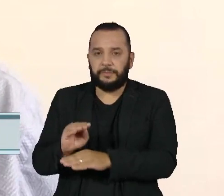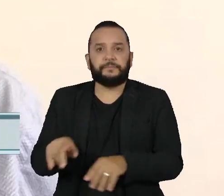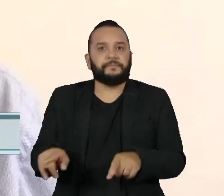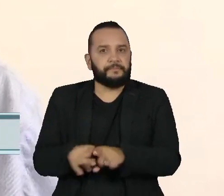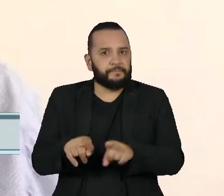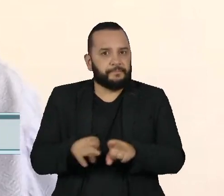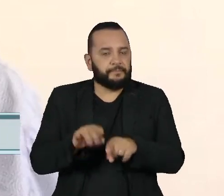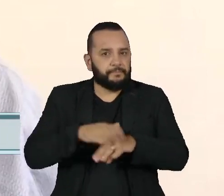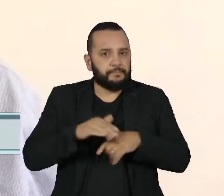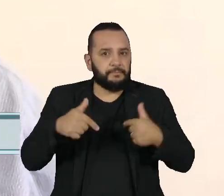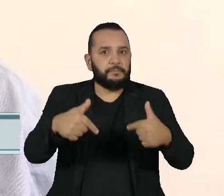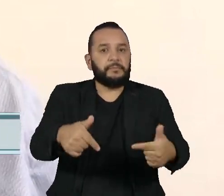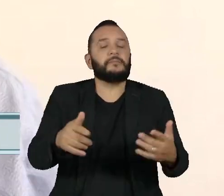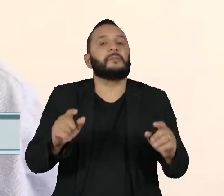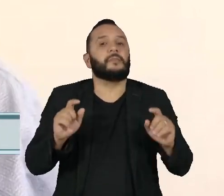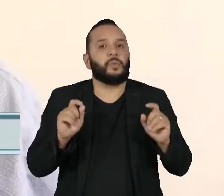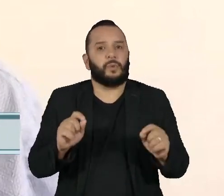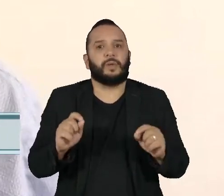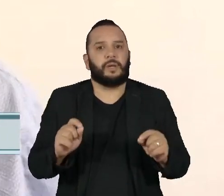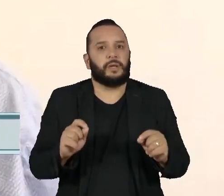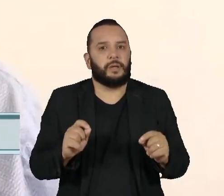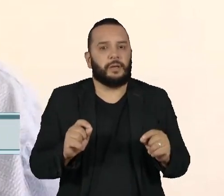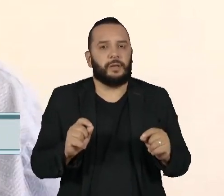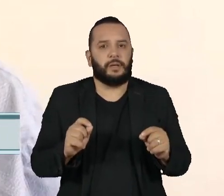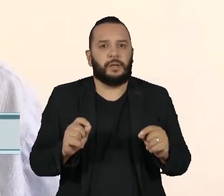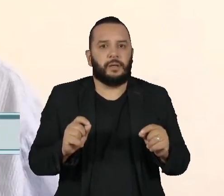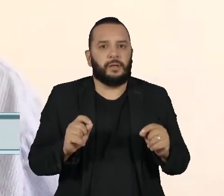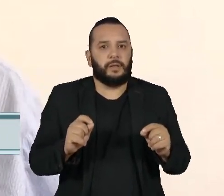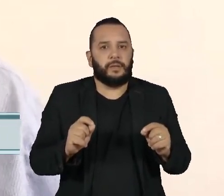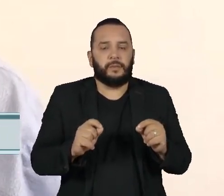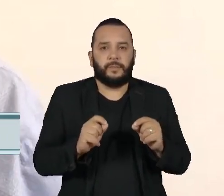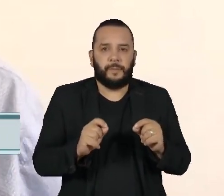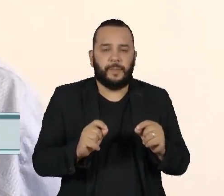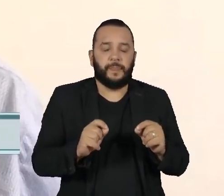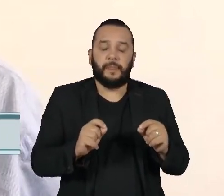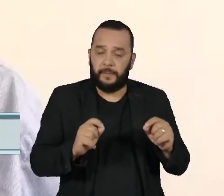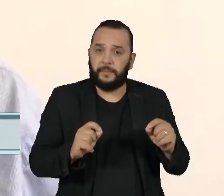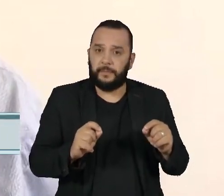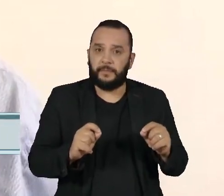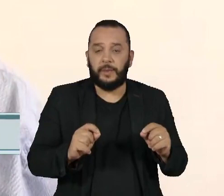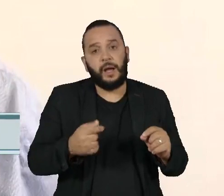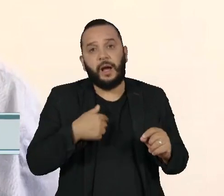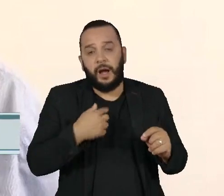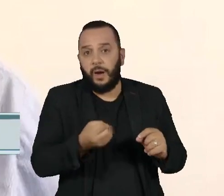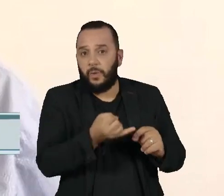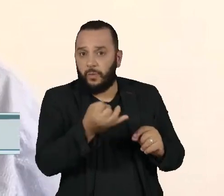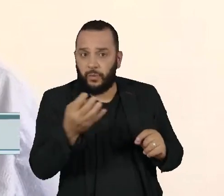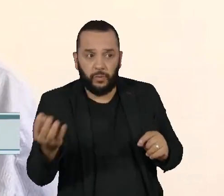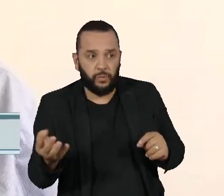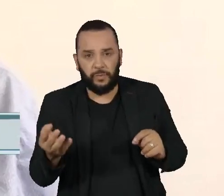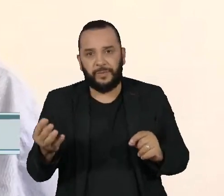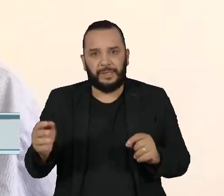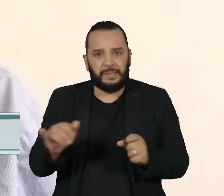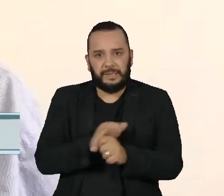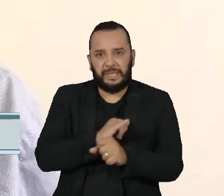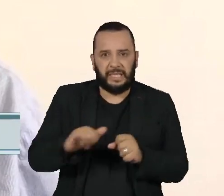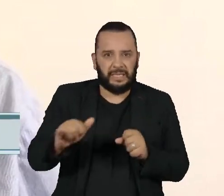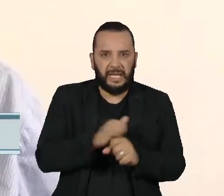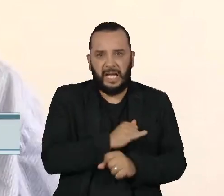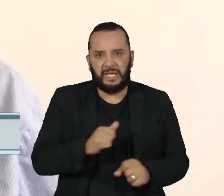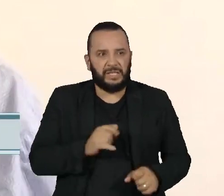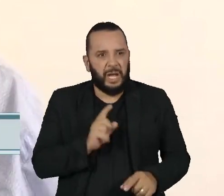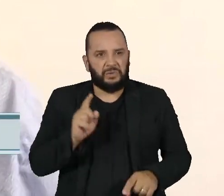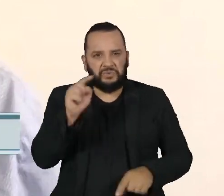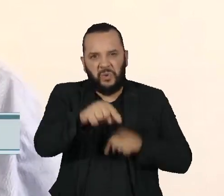ele também está preocupado com suprimir certos métodos e proibir ou